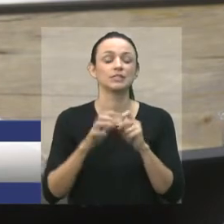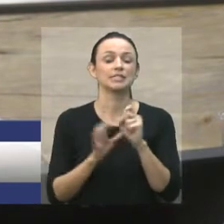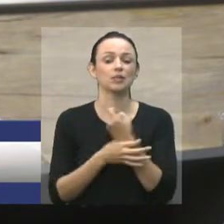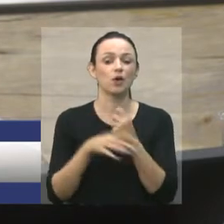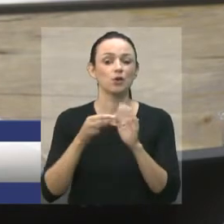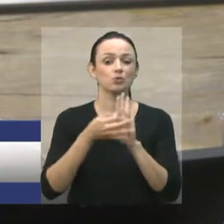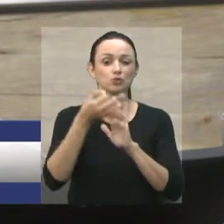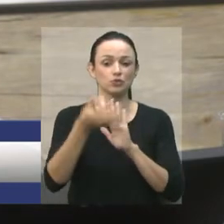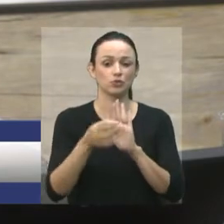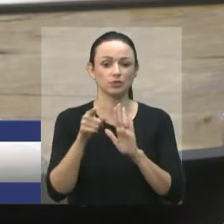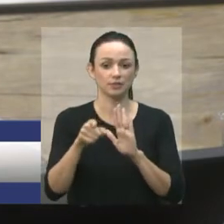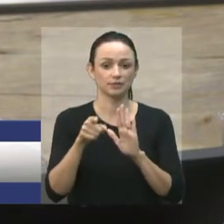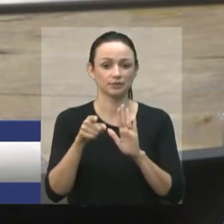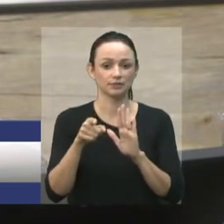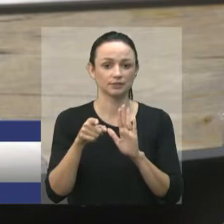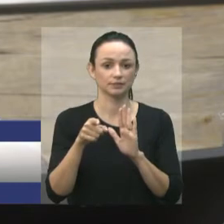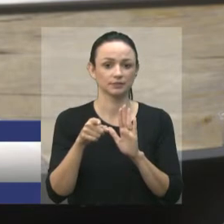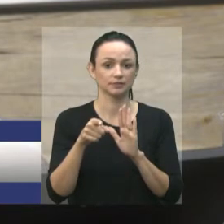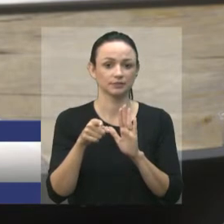é que aquela emenda